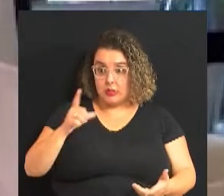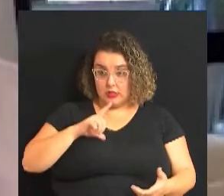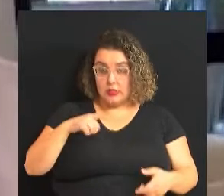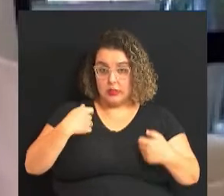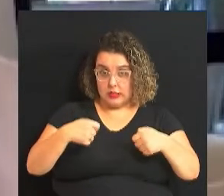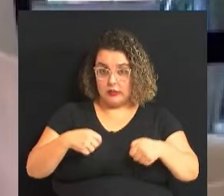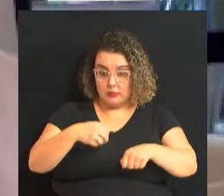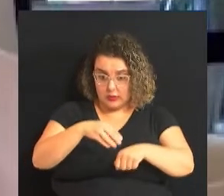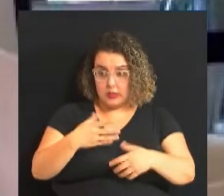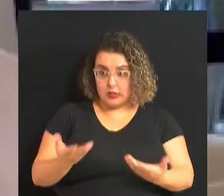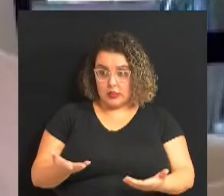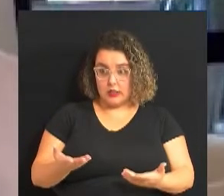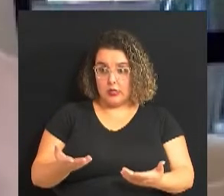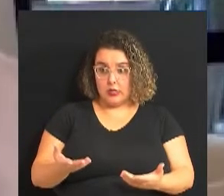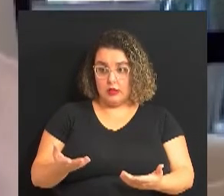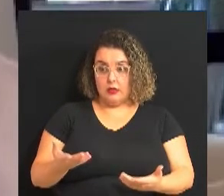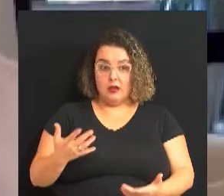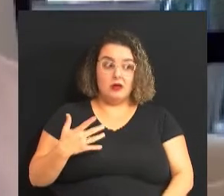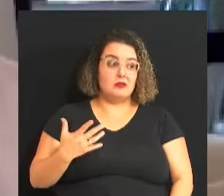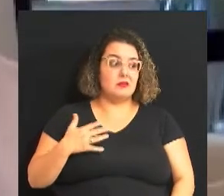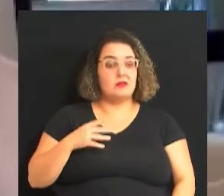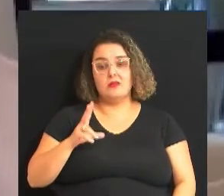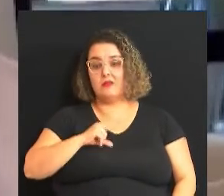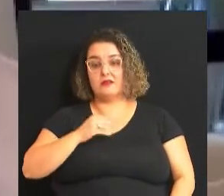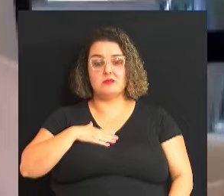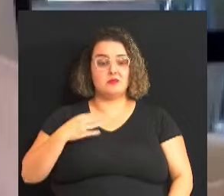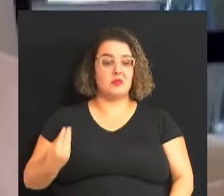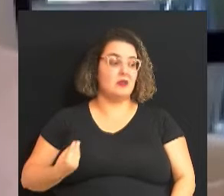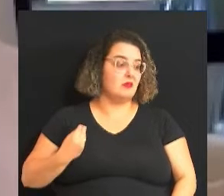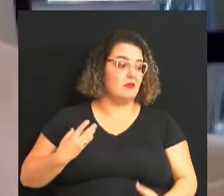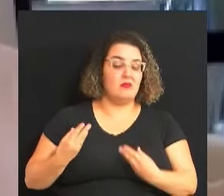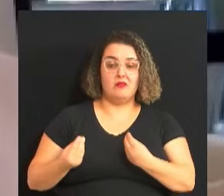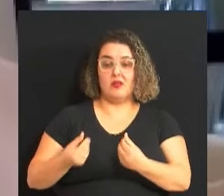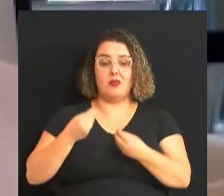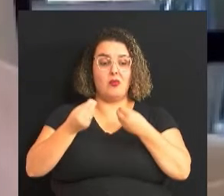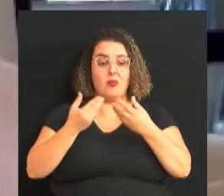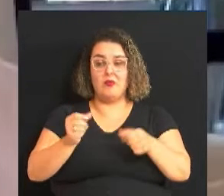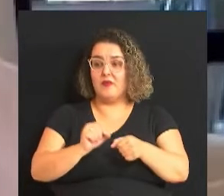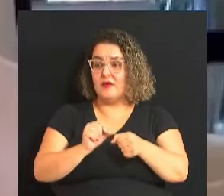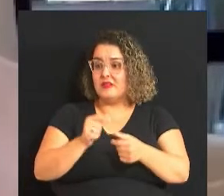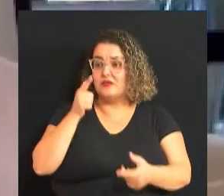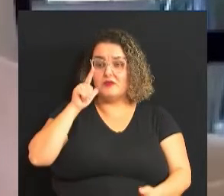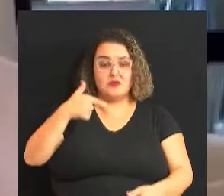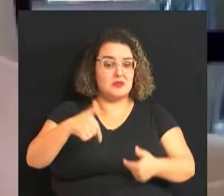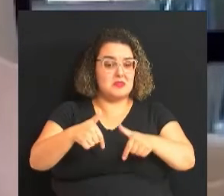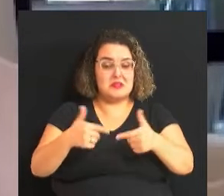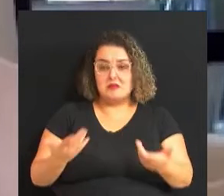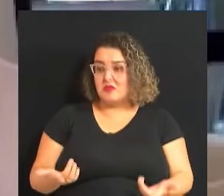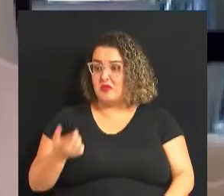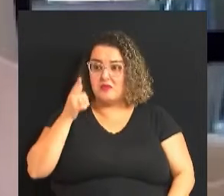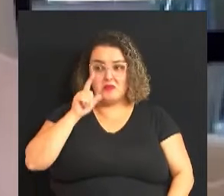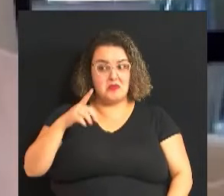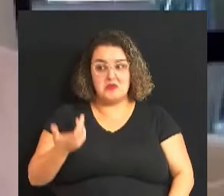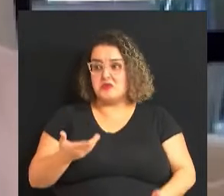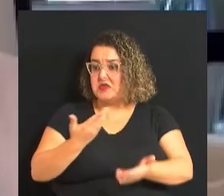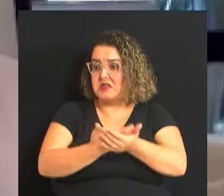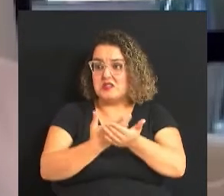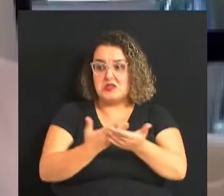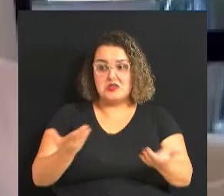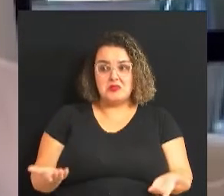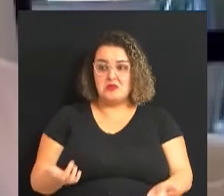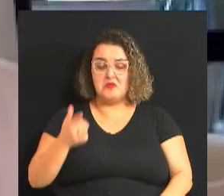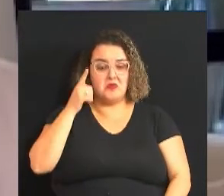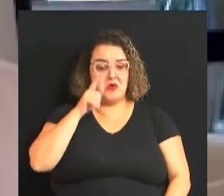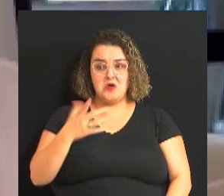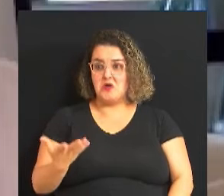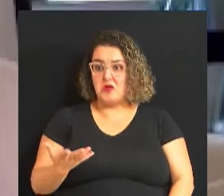colostomia. Elas falam, puxa, minha qualidade de vida, como é que eu vou fazer? Eu não vou conseguir trabalhar, eu não vou conseguir estudar, eu não vou